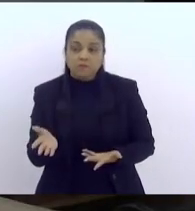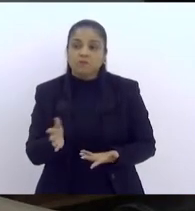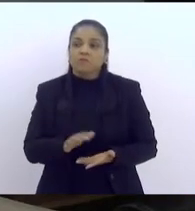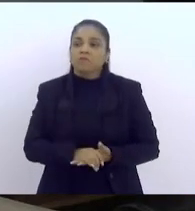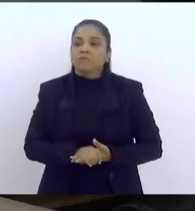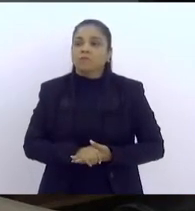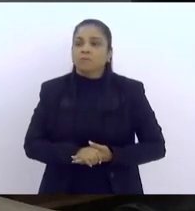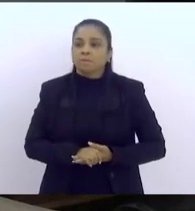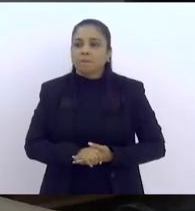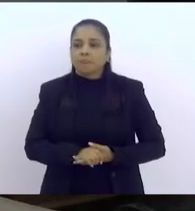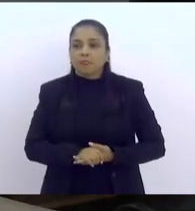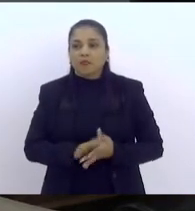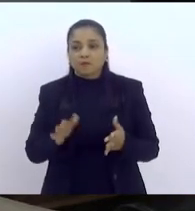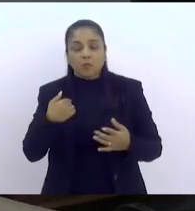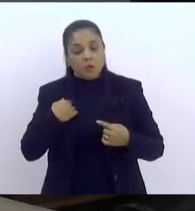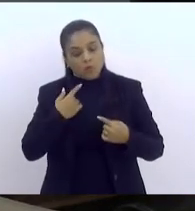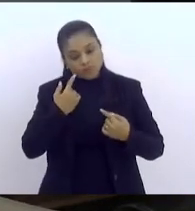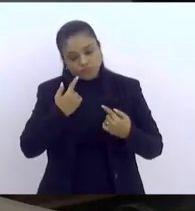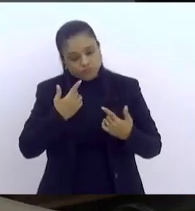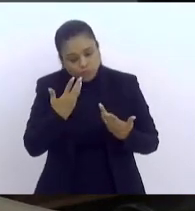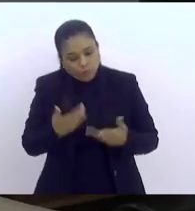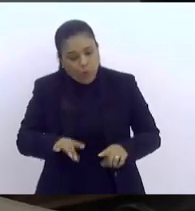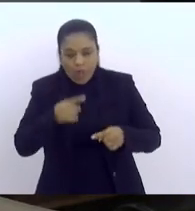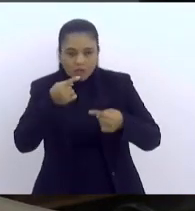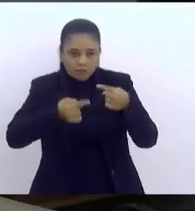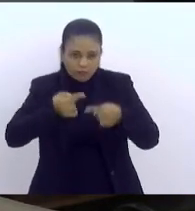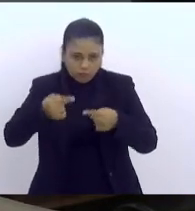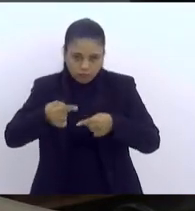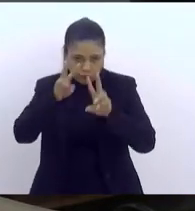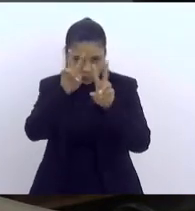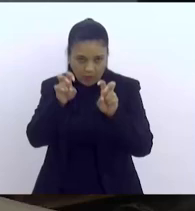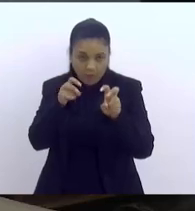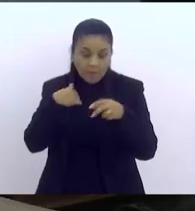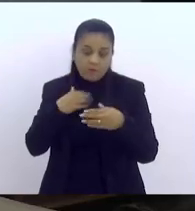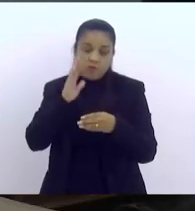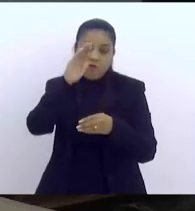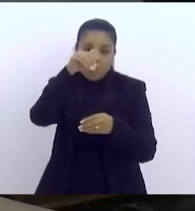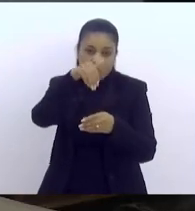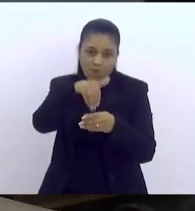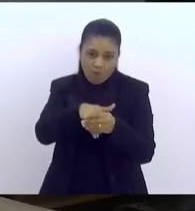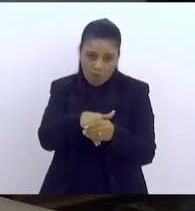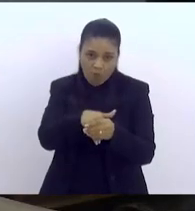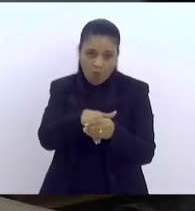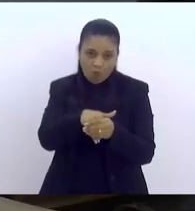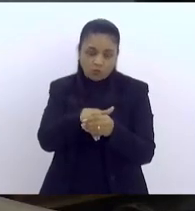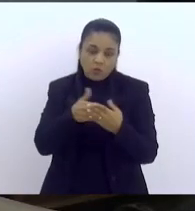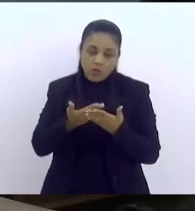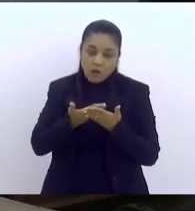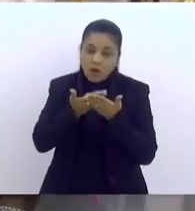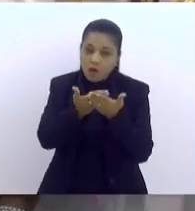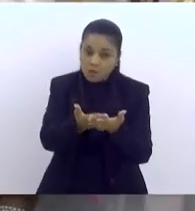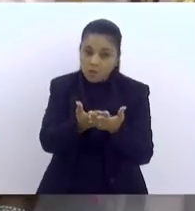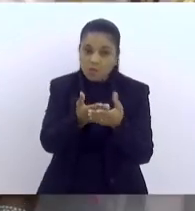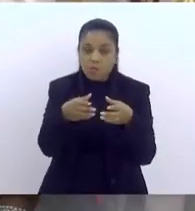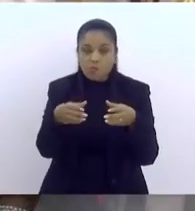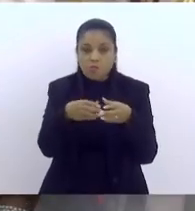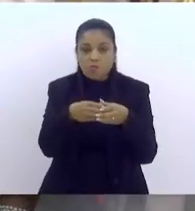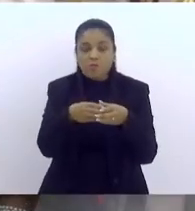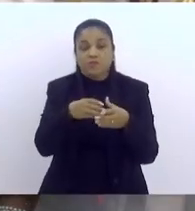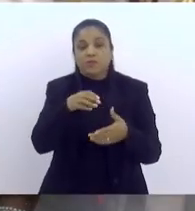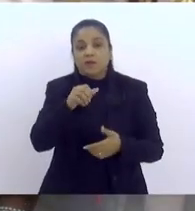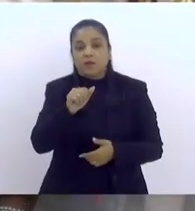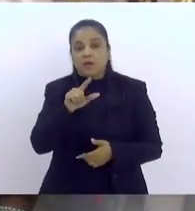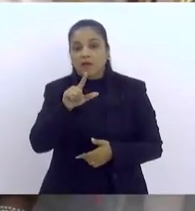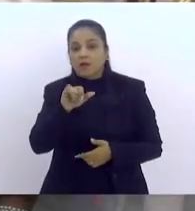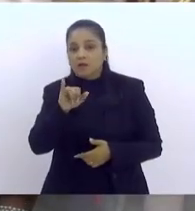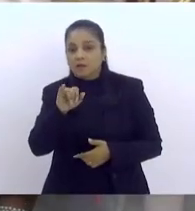presidente, eu não vou discutir a matéria, mas eu vou aqui declarar o meu voto e encaminhar o voto também pelo Bloco Aliança, para que